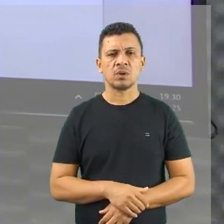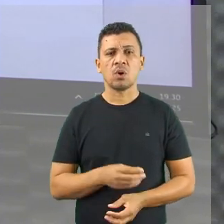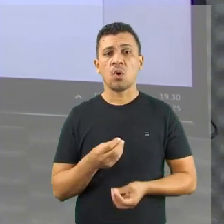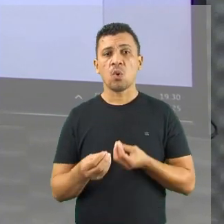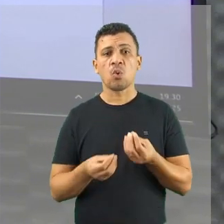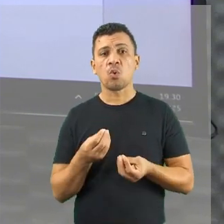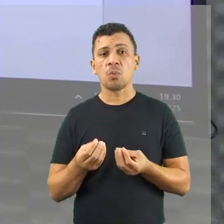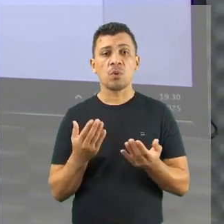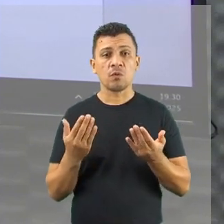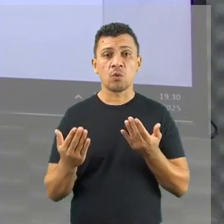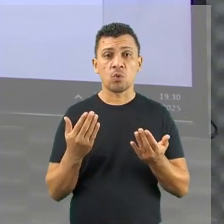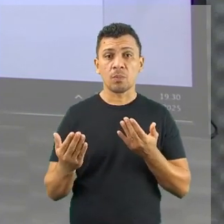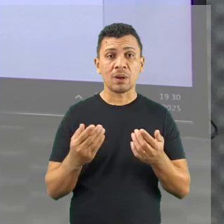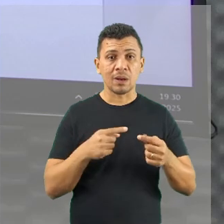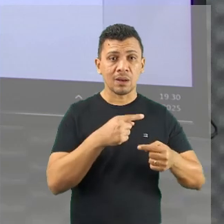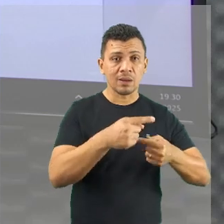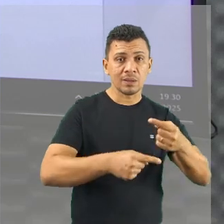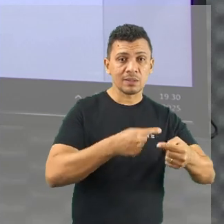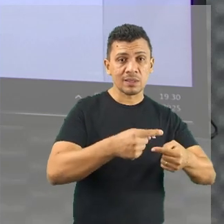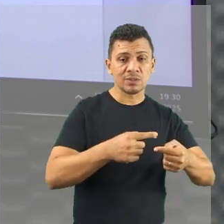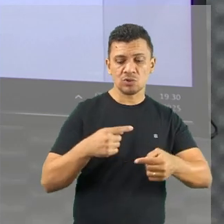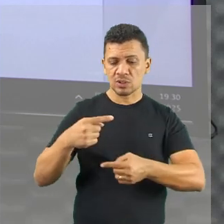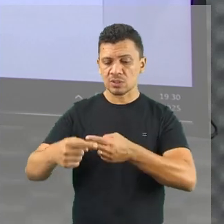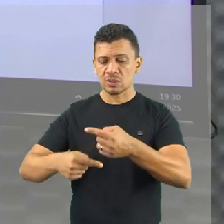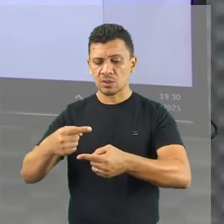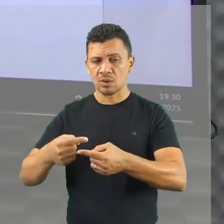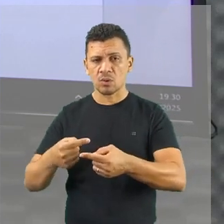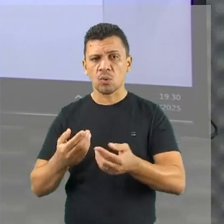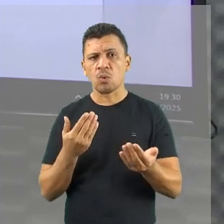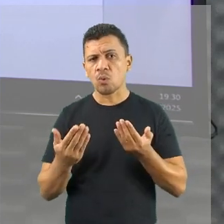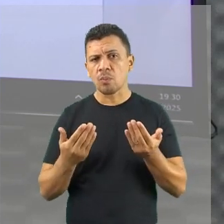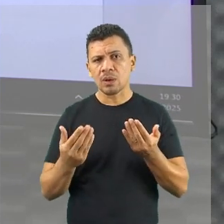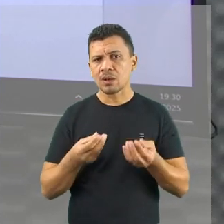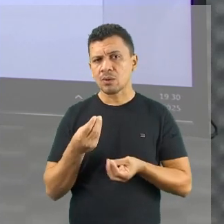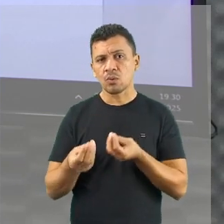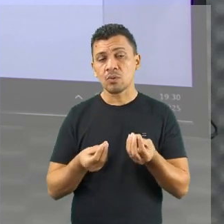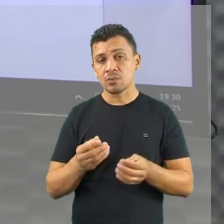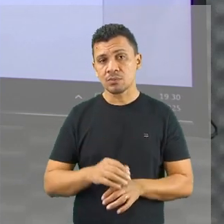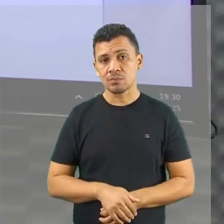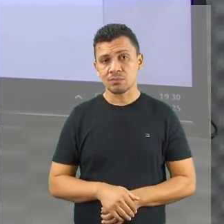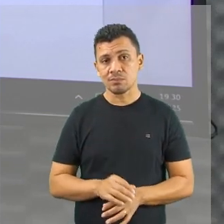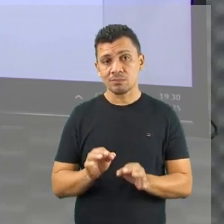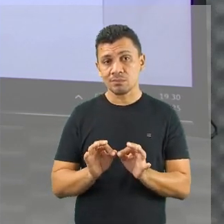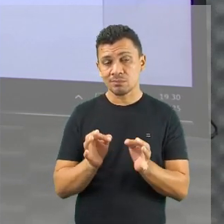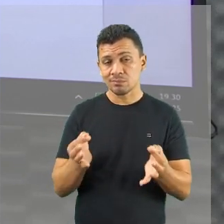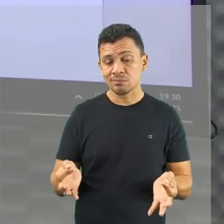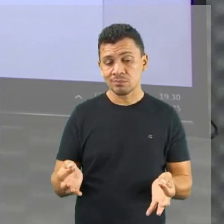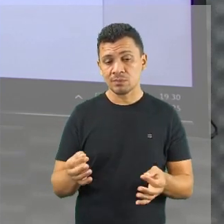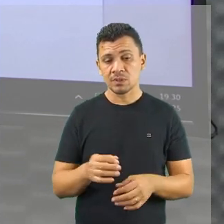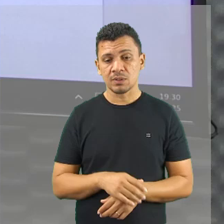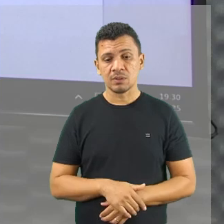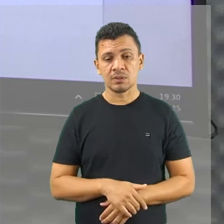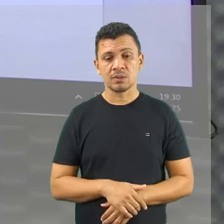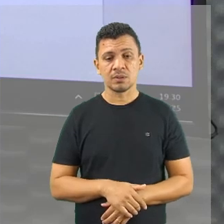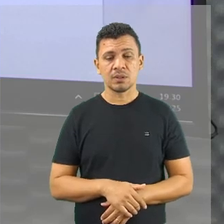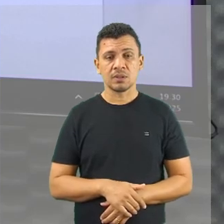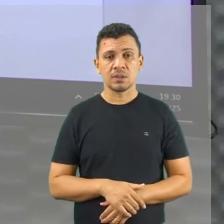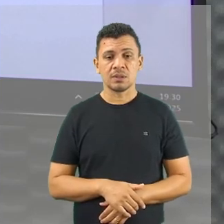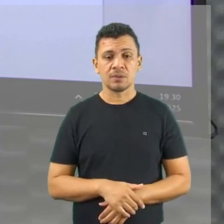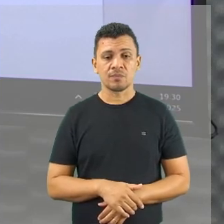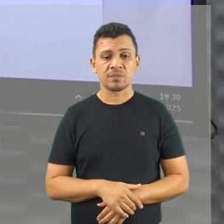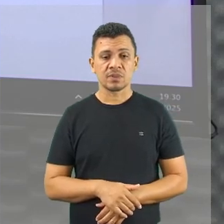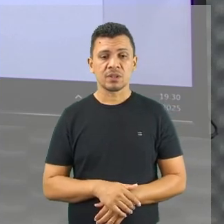as resistências? Simples, né? Simples. Se as resistências são diferentes,